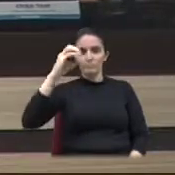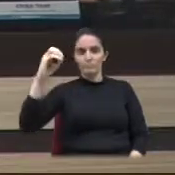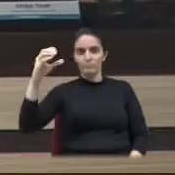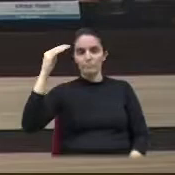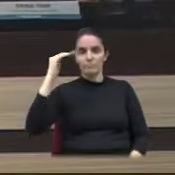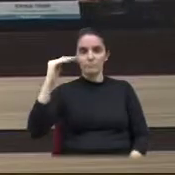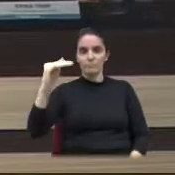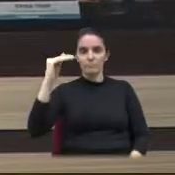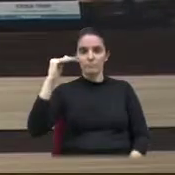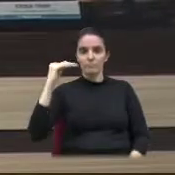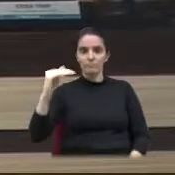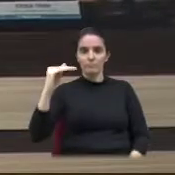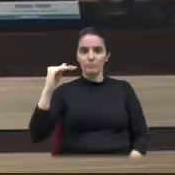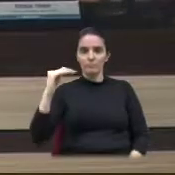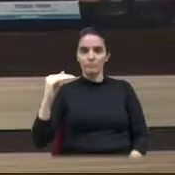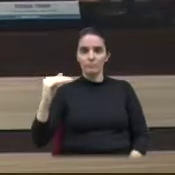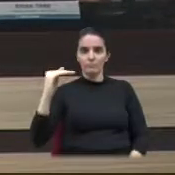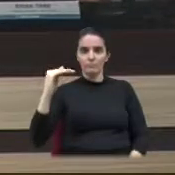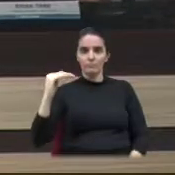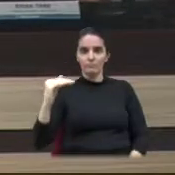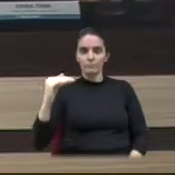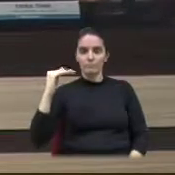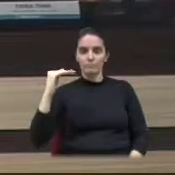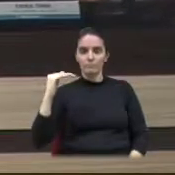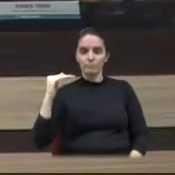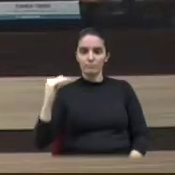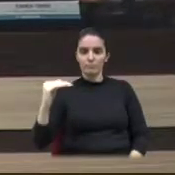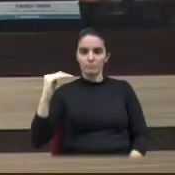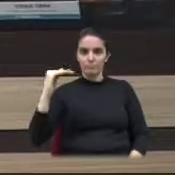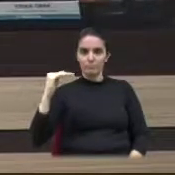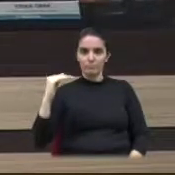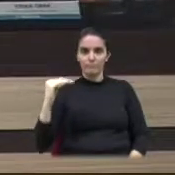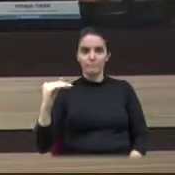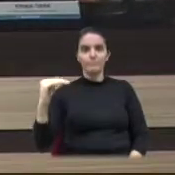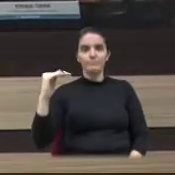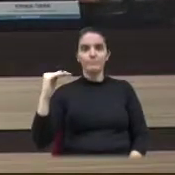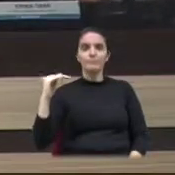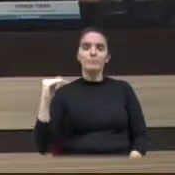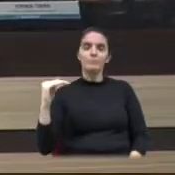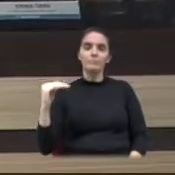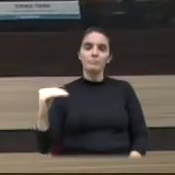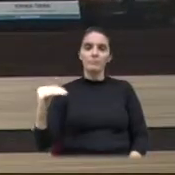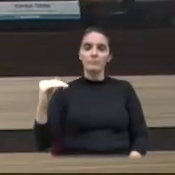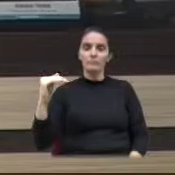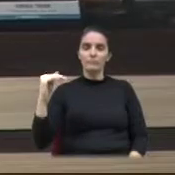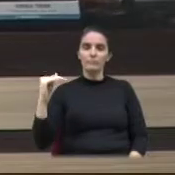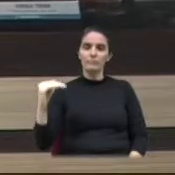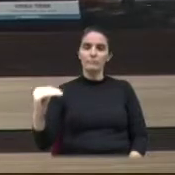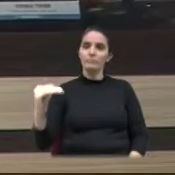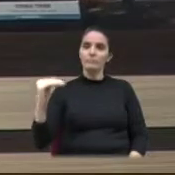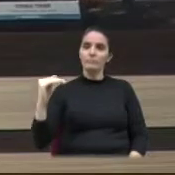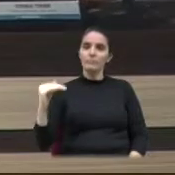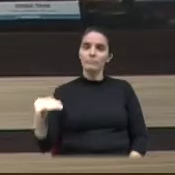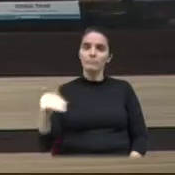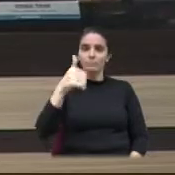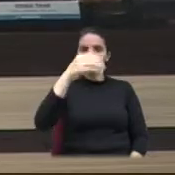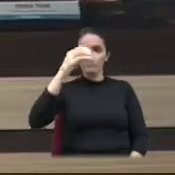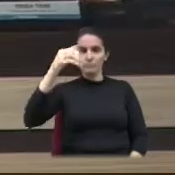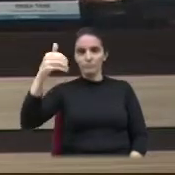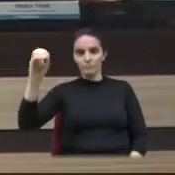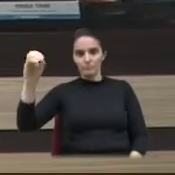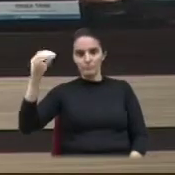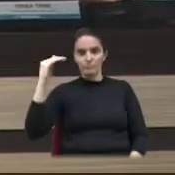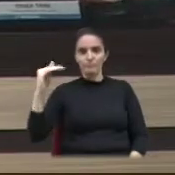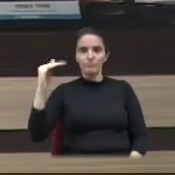100, 101, 102, 103, 104, 105, 106, 107, 108, 109,